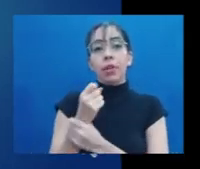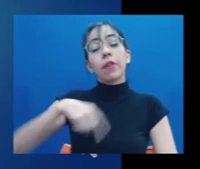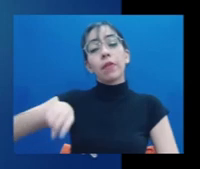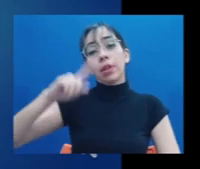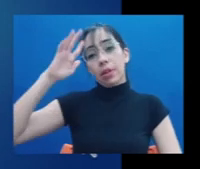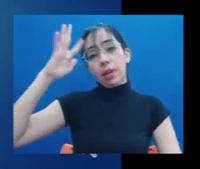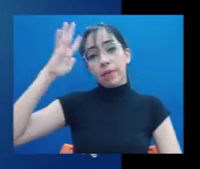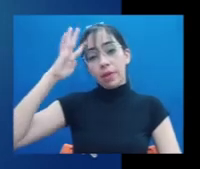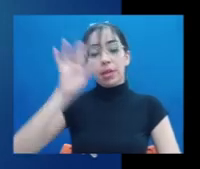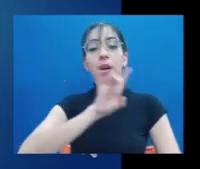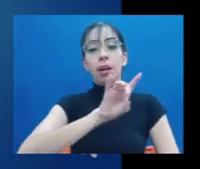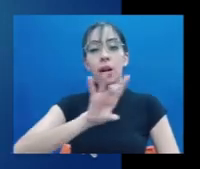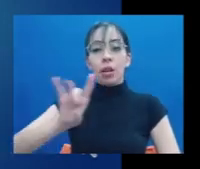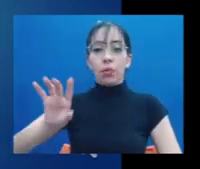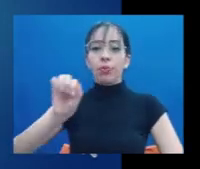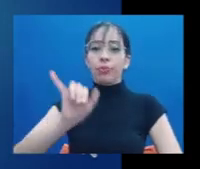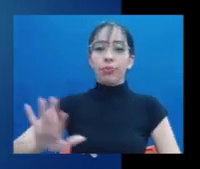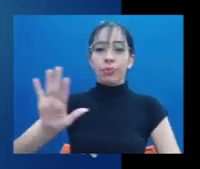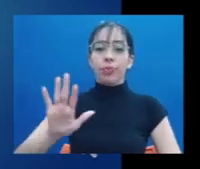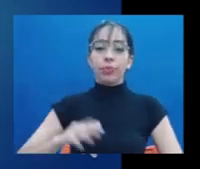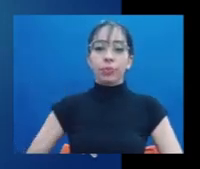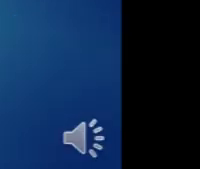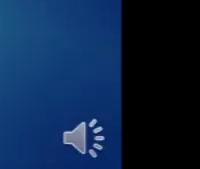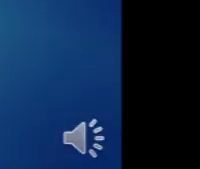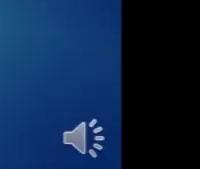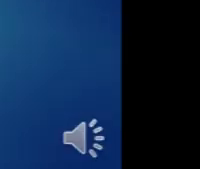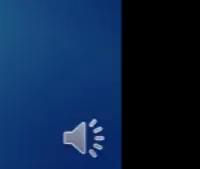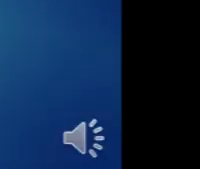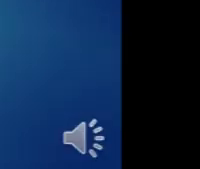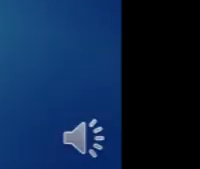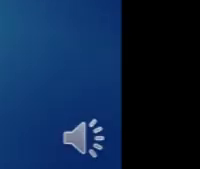que vocês viram que eu apresentei para vocês.